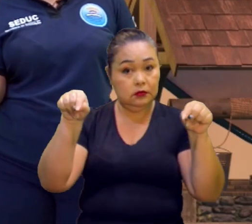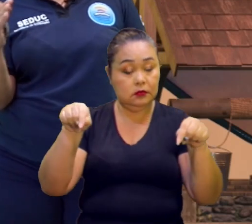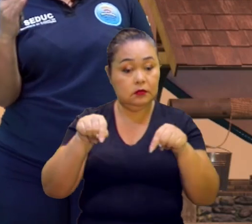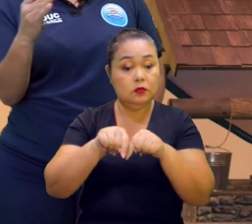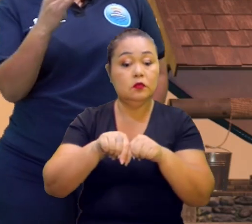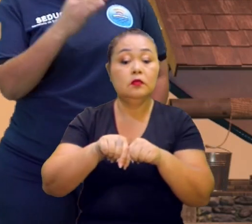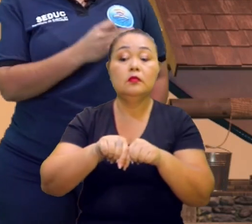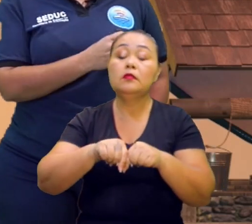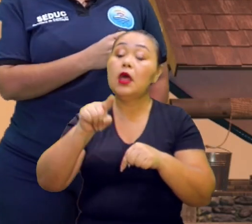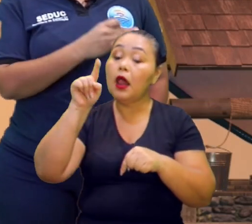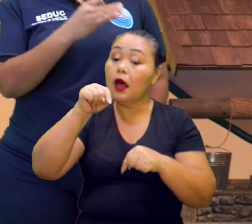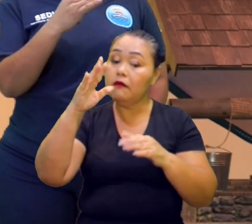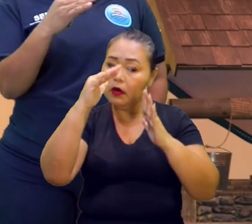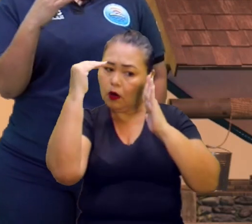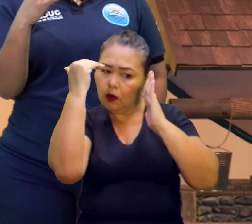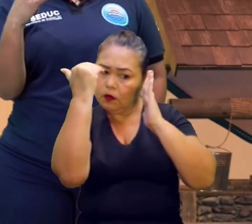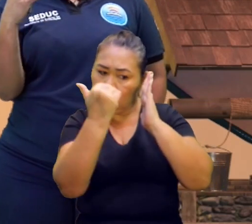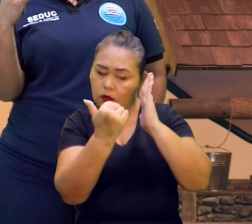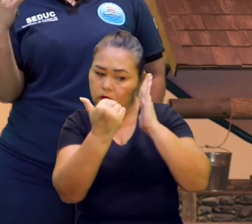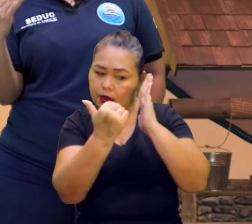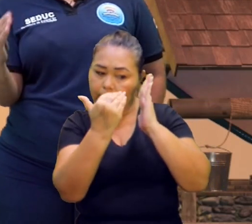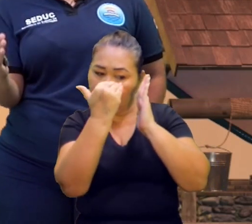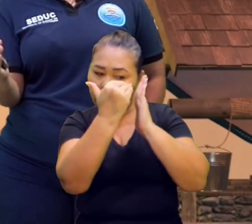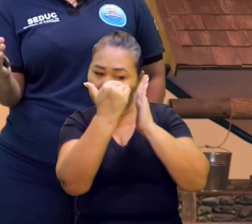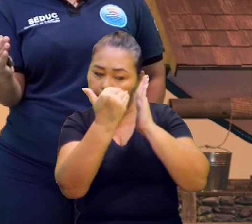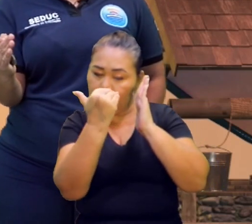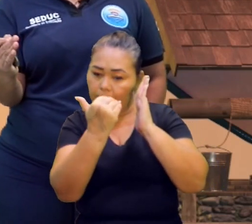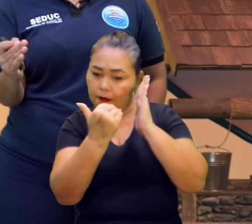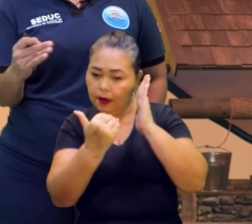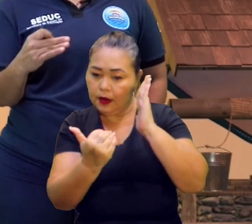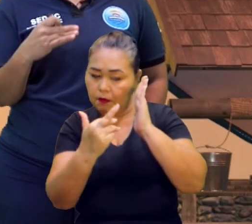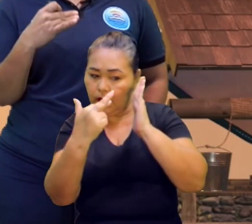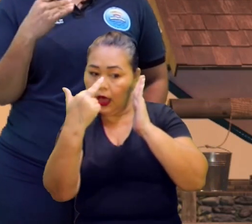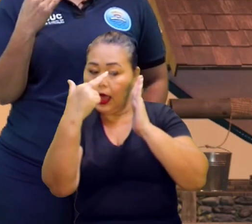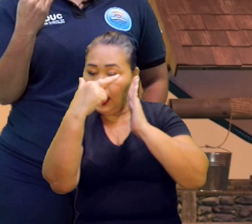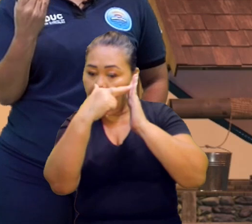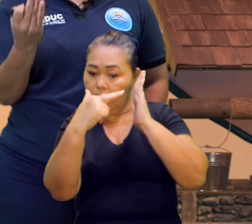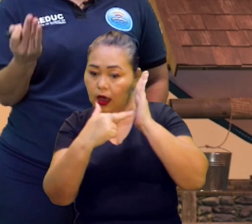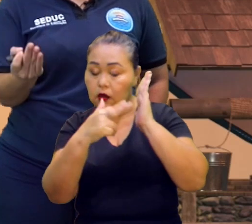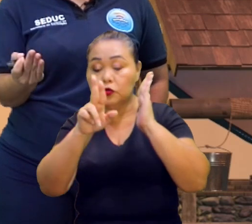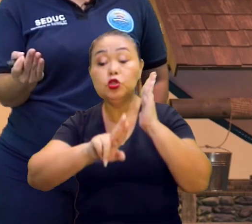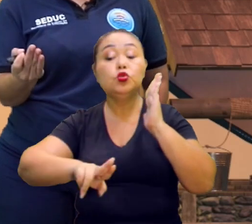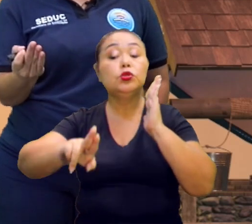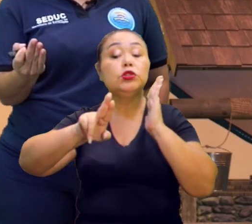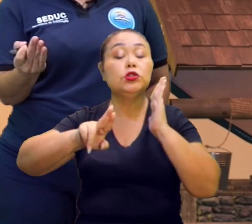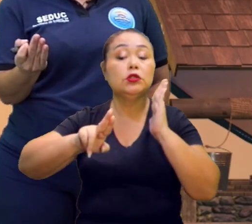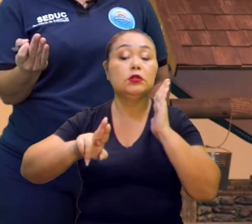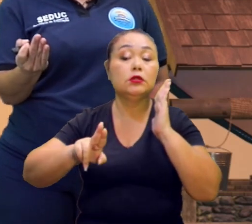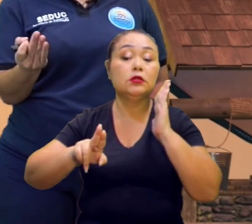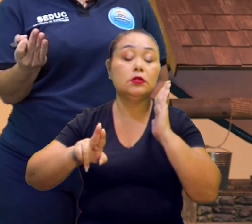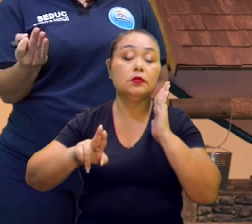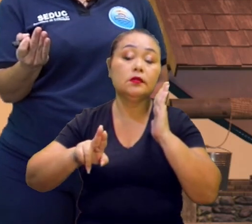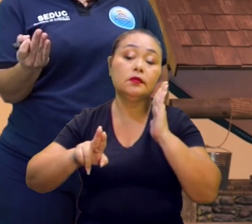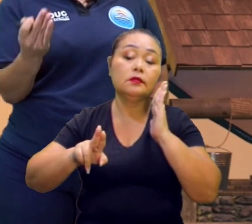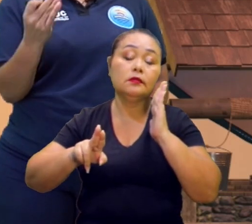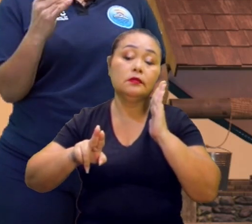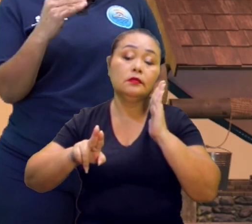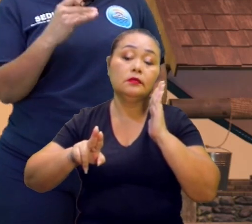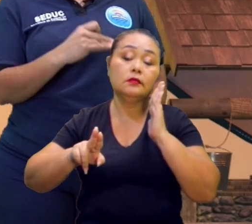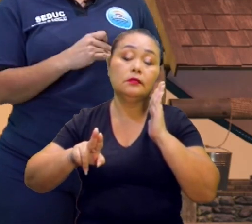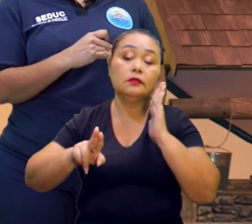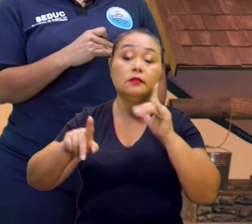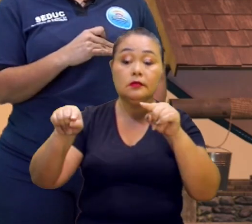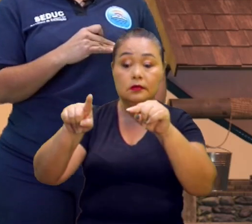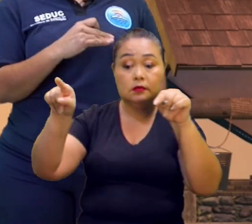vai obedecer uma padronização de utilização, tá? Ou seja, a